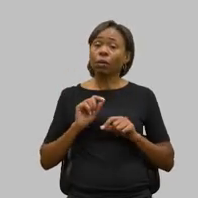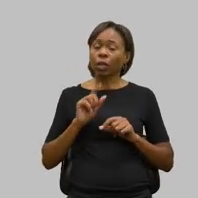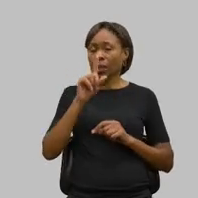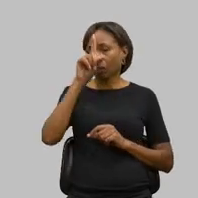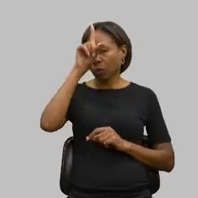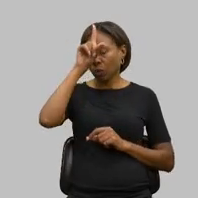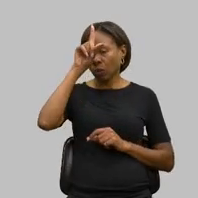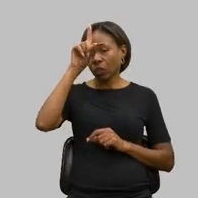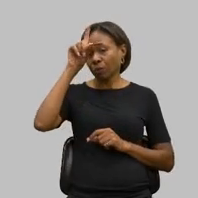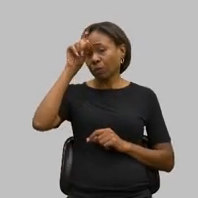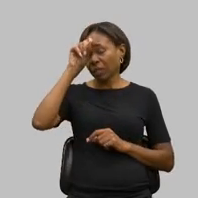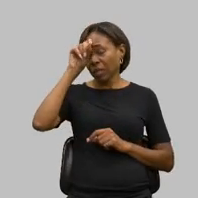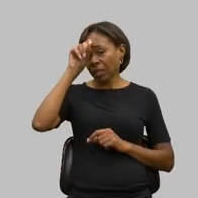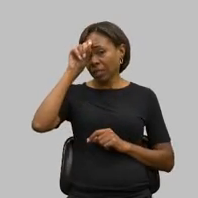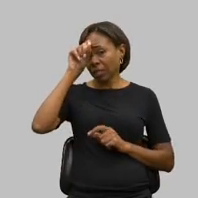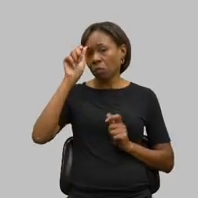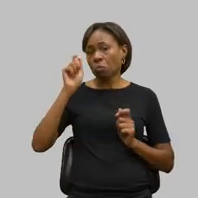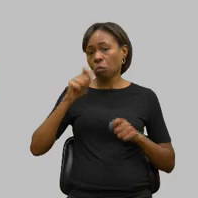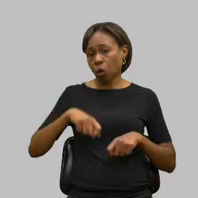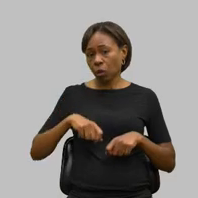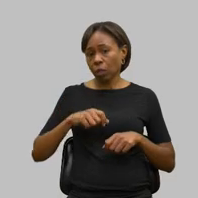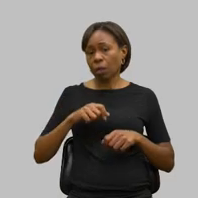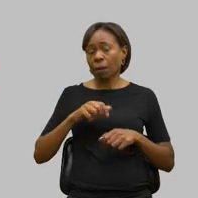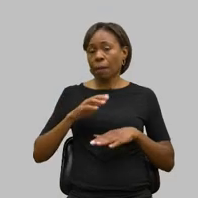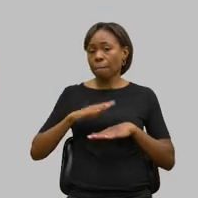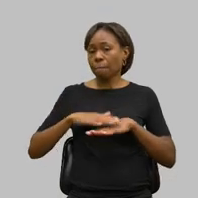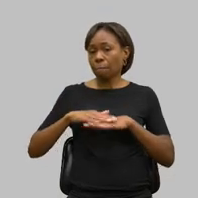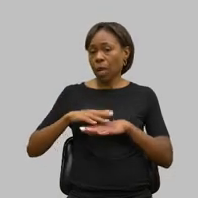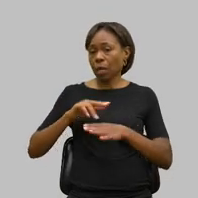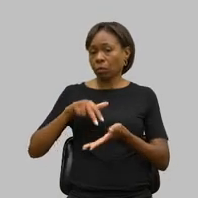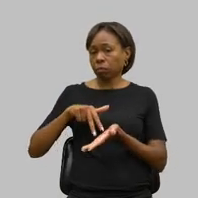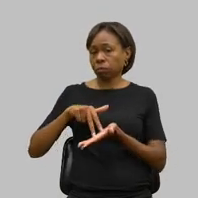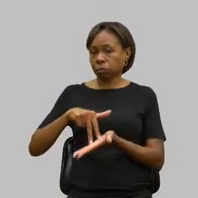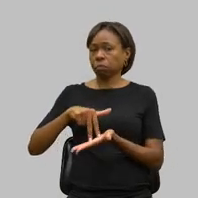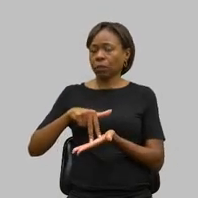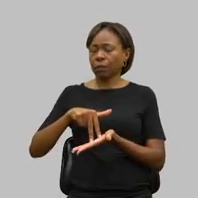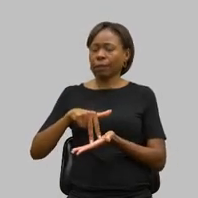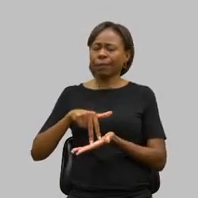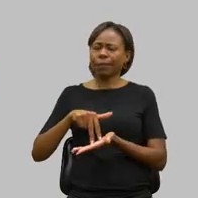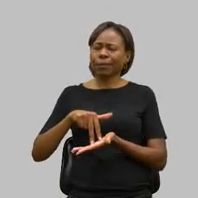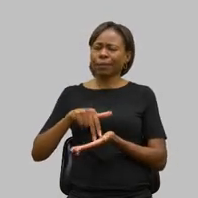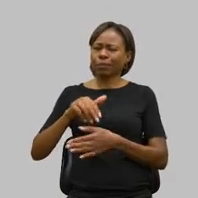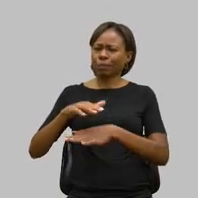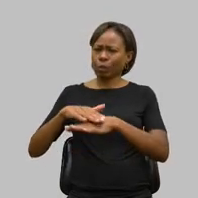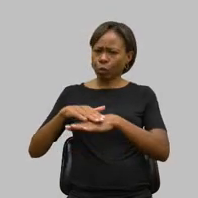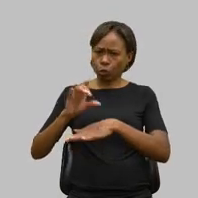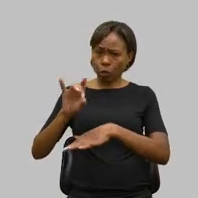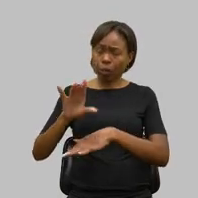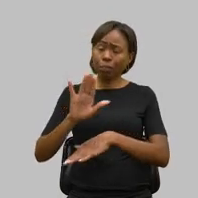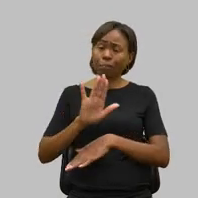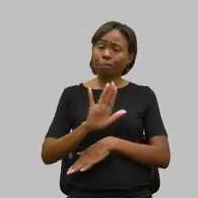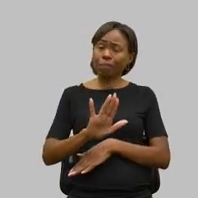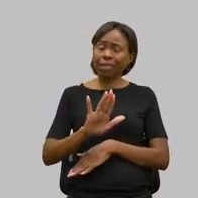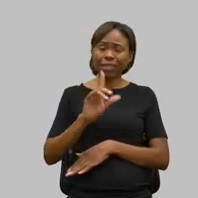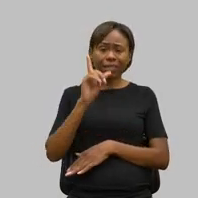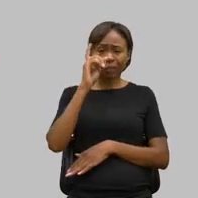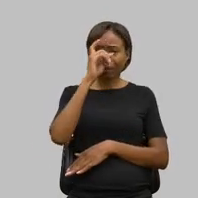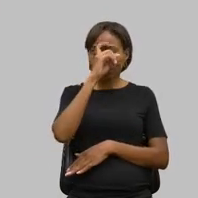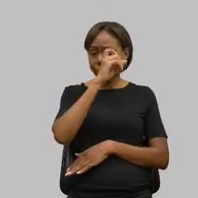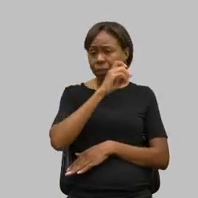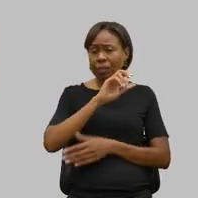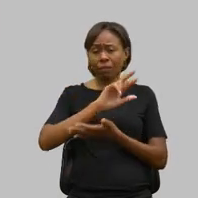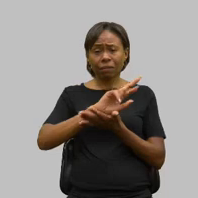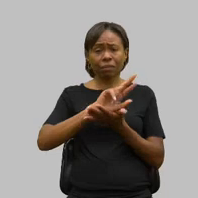mais sustentáveis. Mas, deputado, é muito difícil, nós temos mais hospitais, muitos